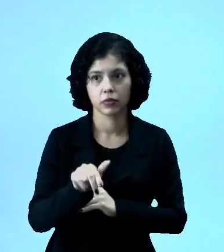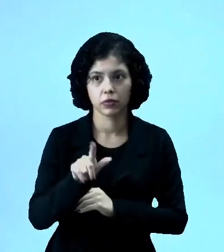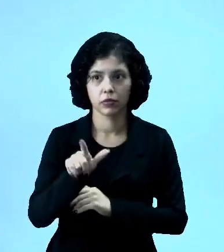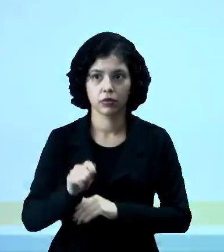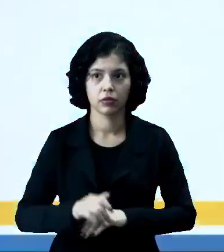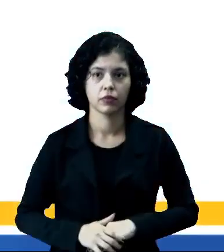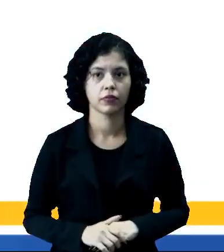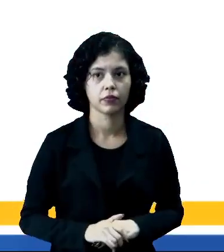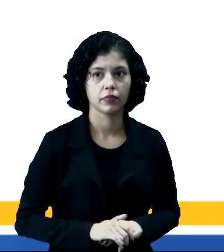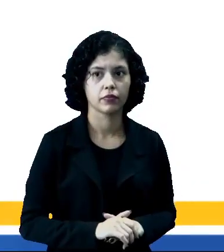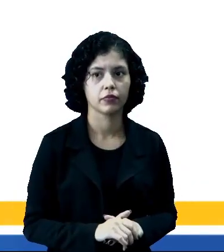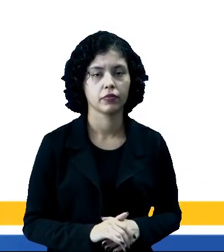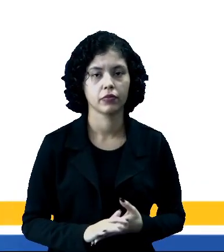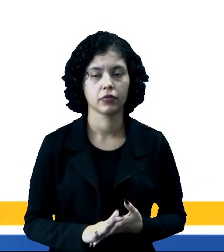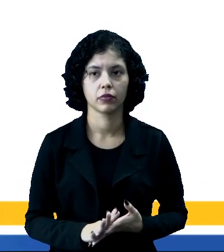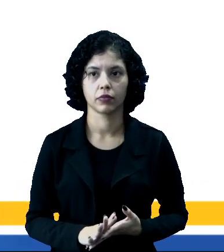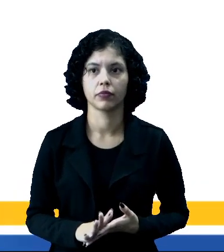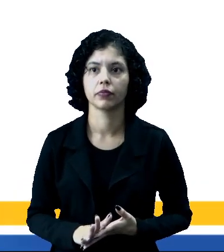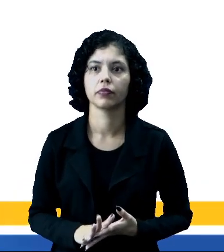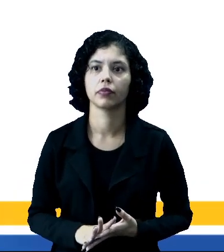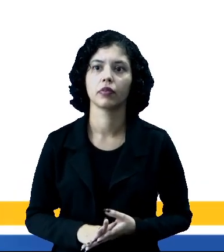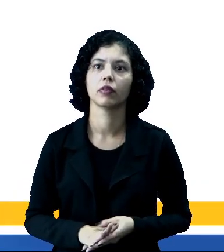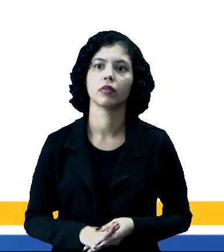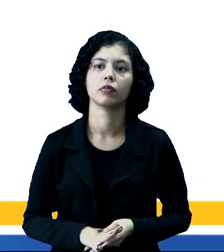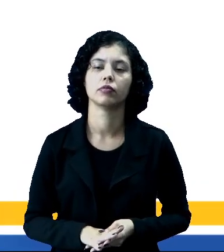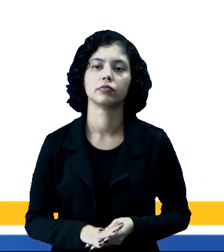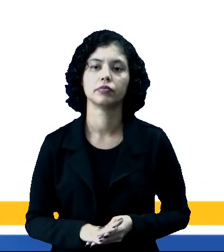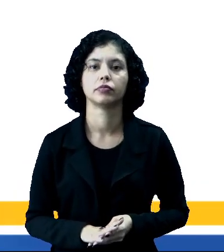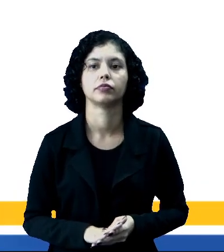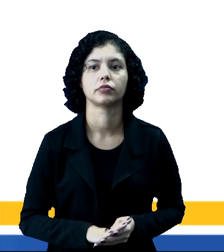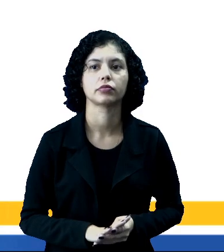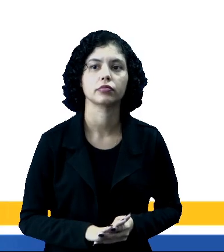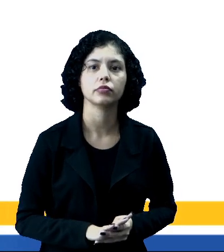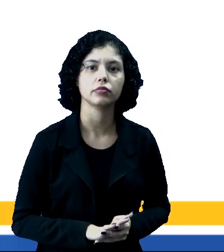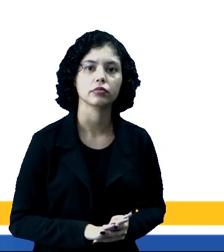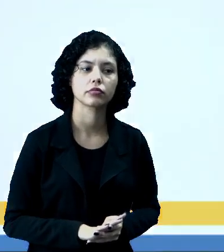tá, galerinha? Não confundam as coisas aqui.